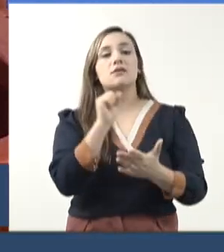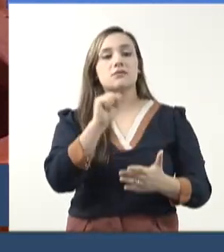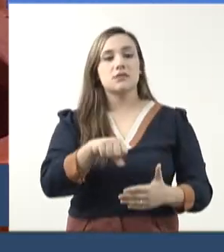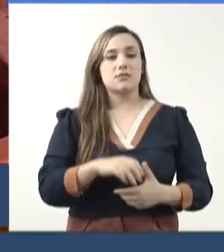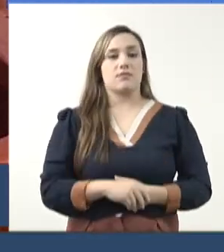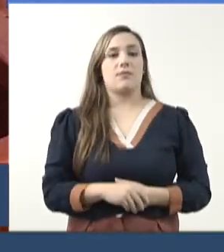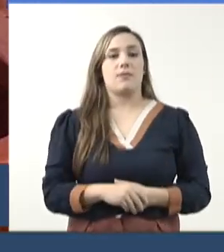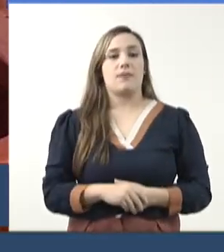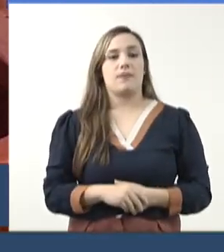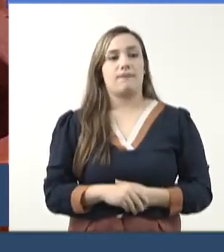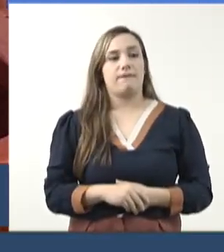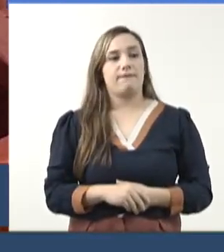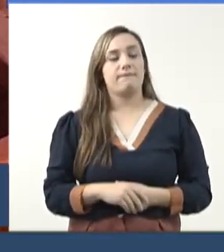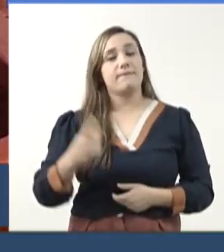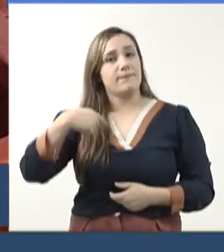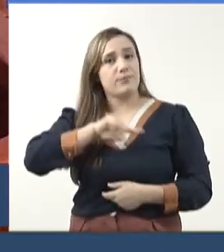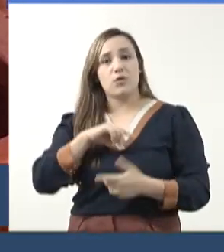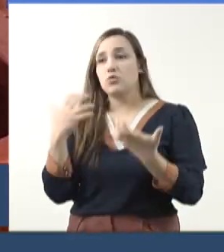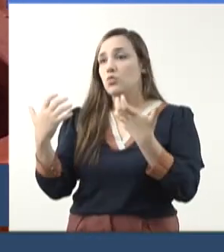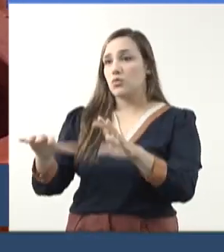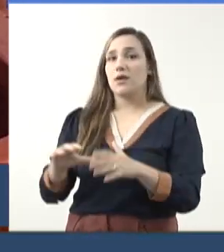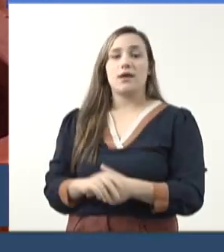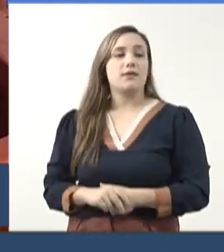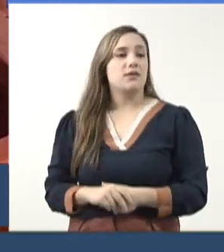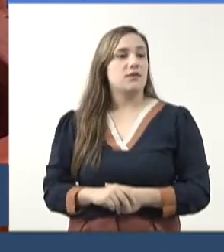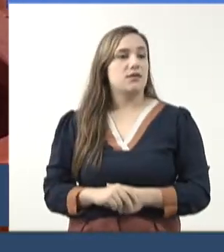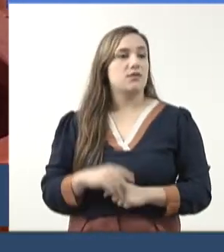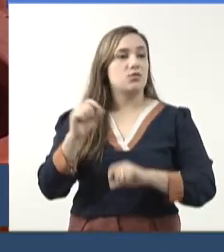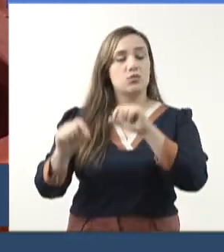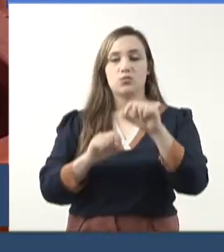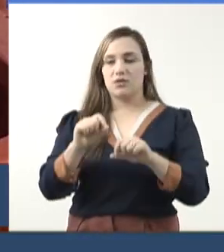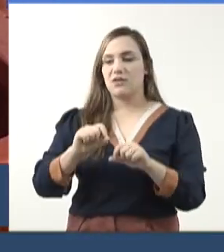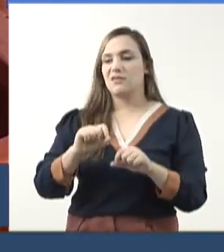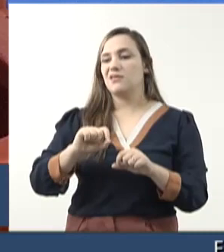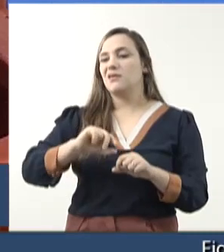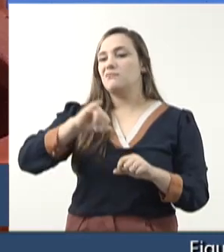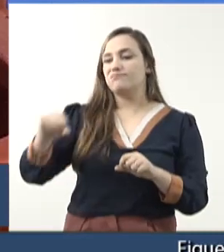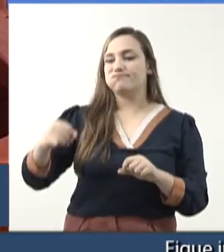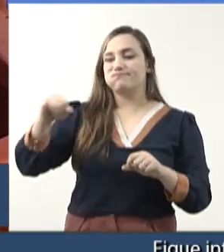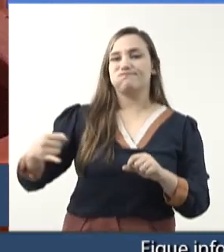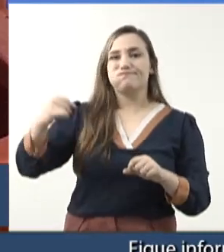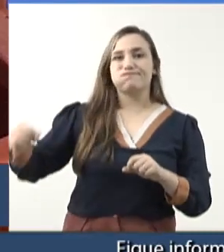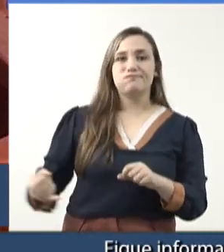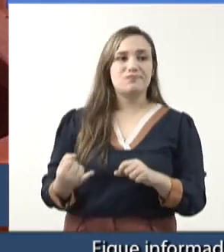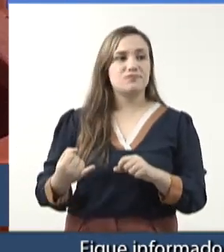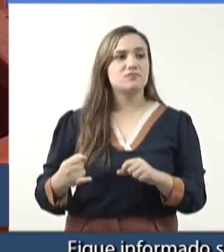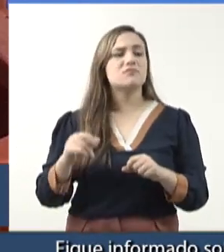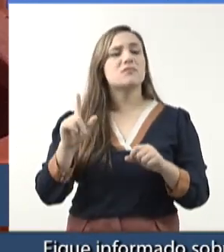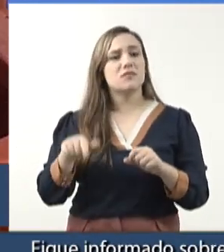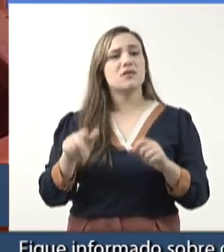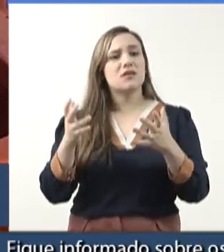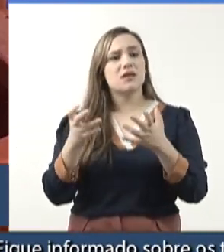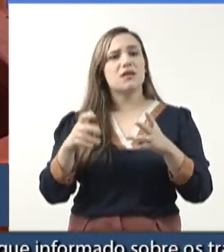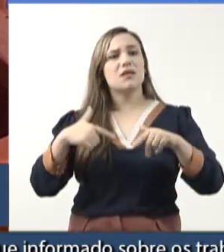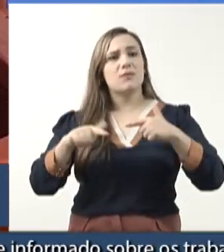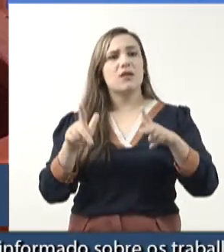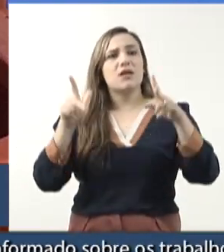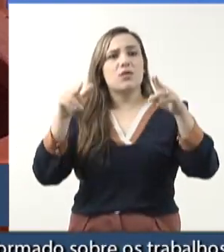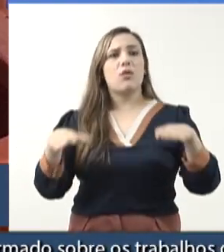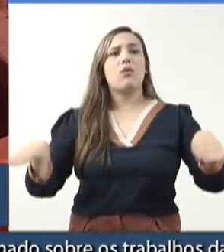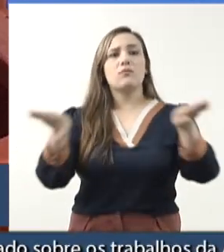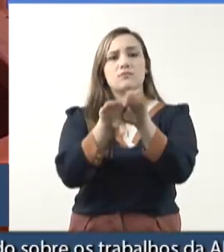que a gente não quer é que as mulheres sejam exploradas. Nós queremos divisão igual do trabalho